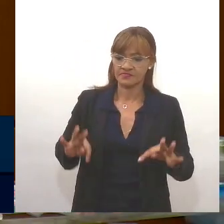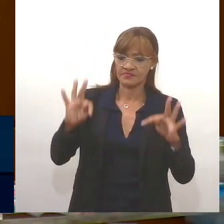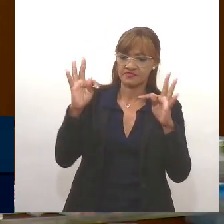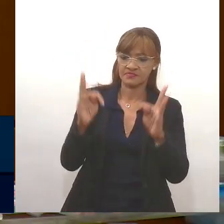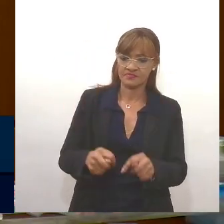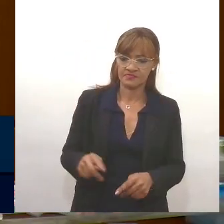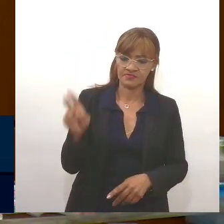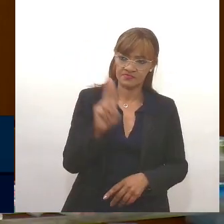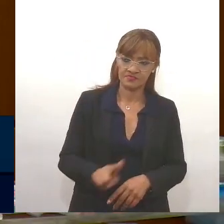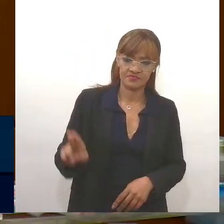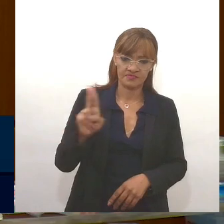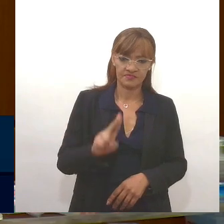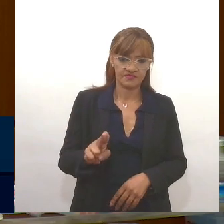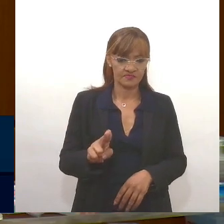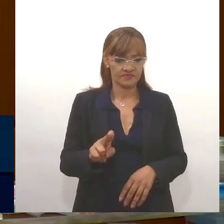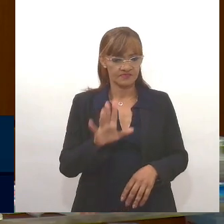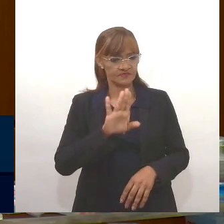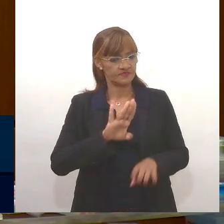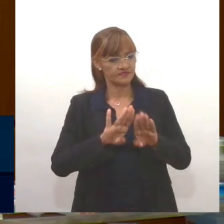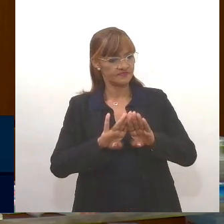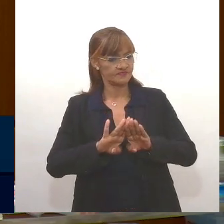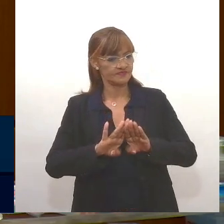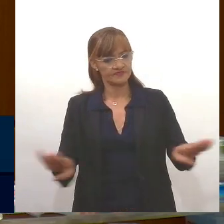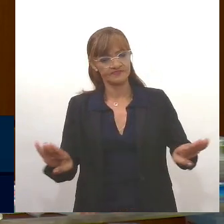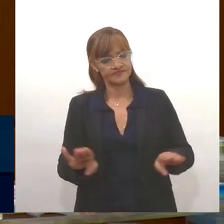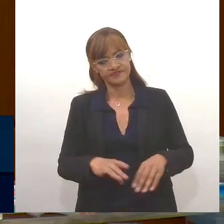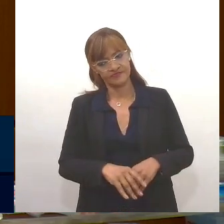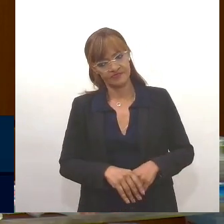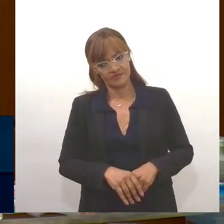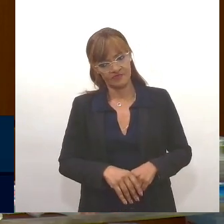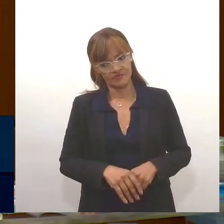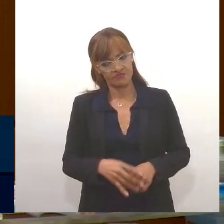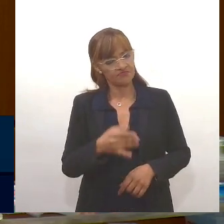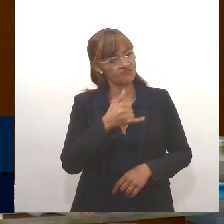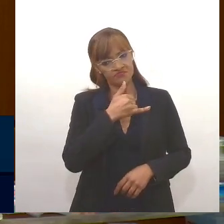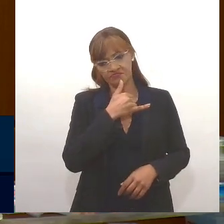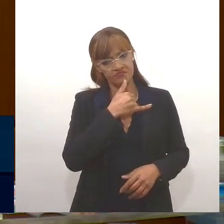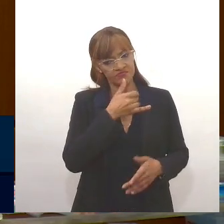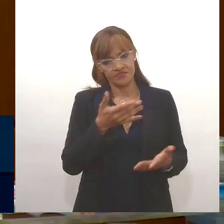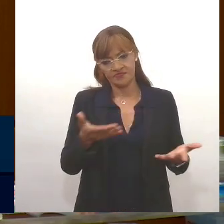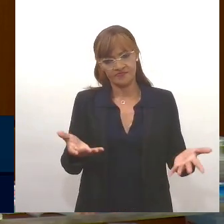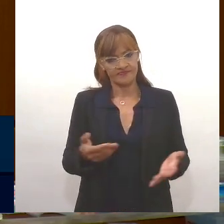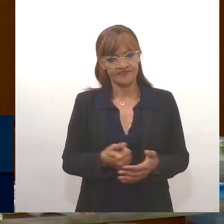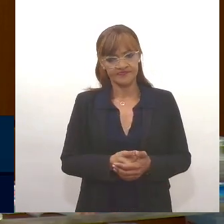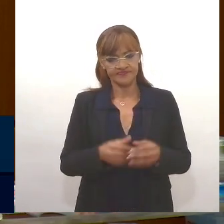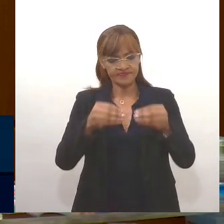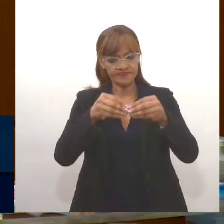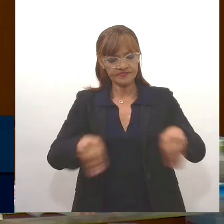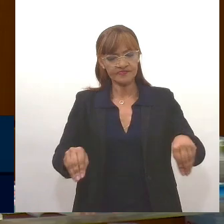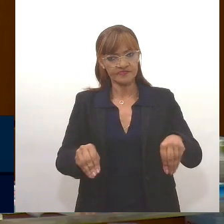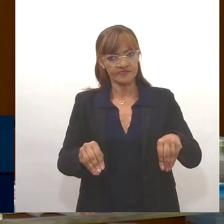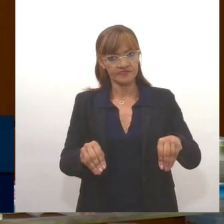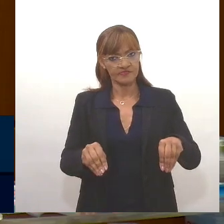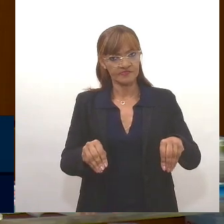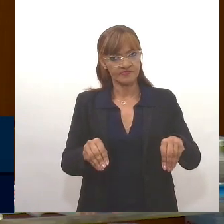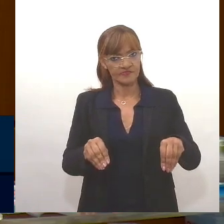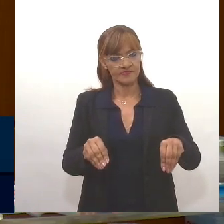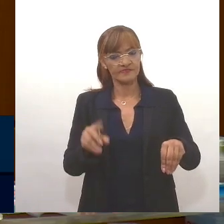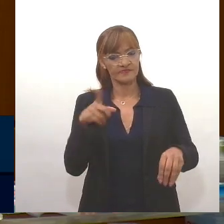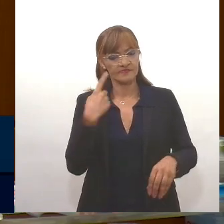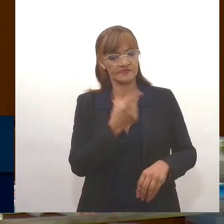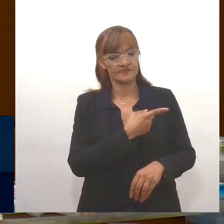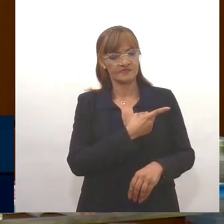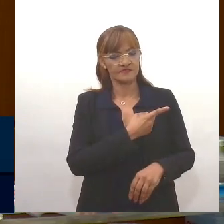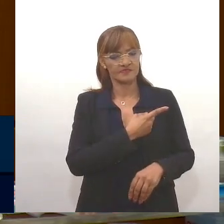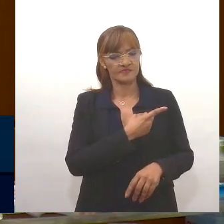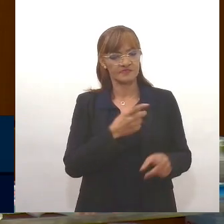discurso sensacionalista que infelizmente só prejudica a nossa democracia e principalmente